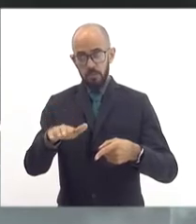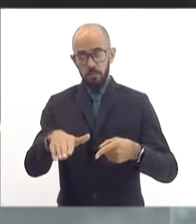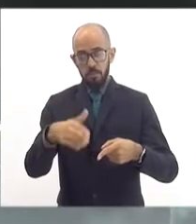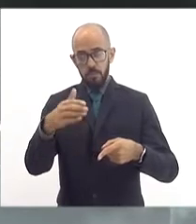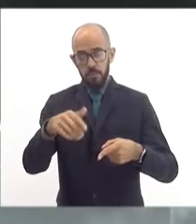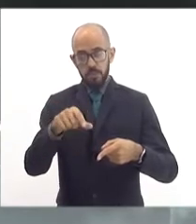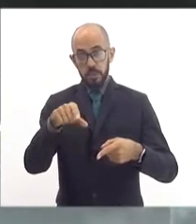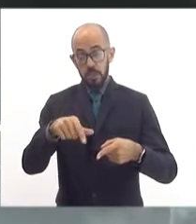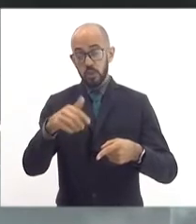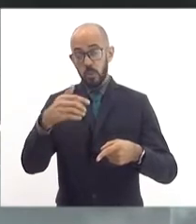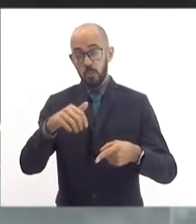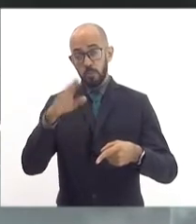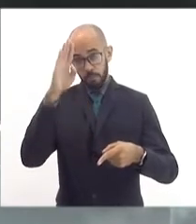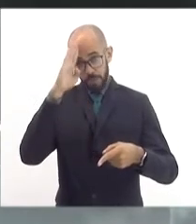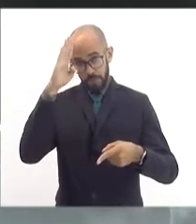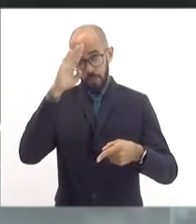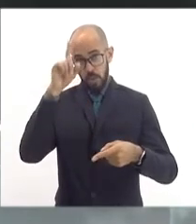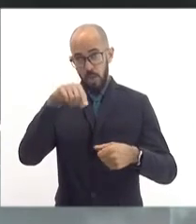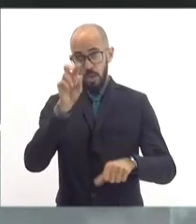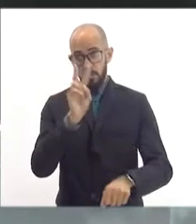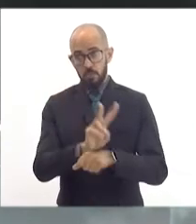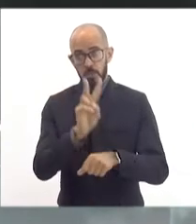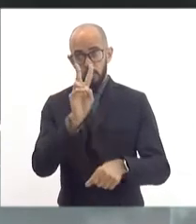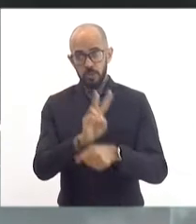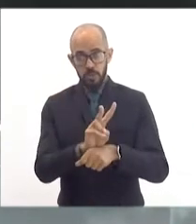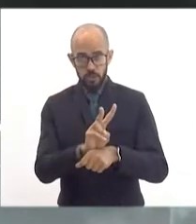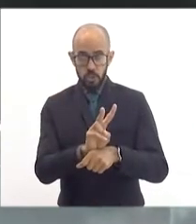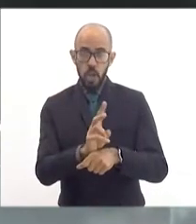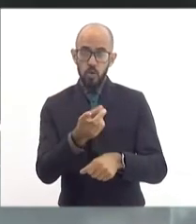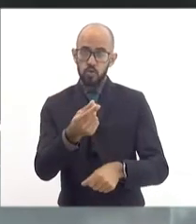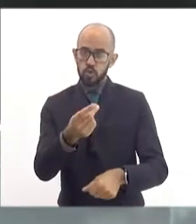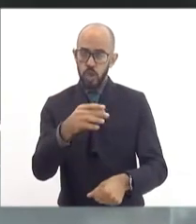preferencialmente, é proteger o erário, né?